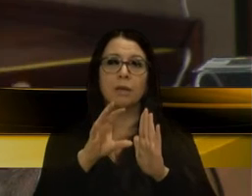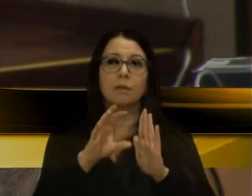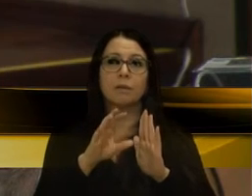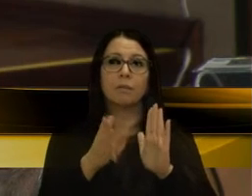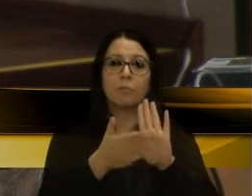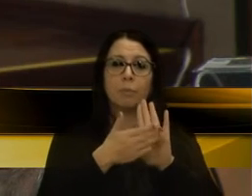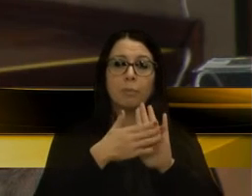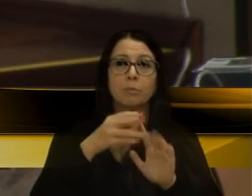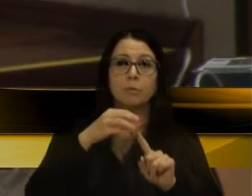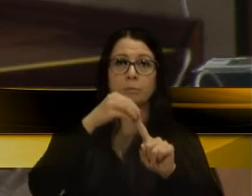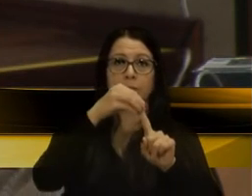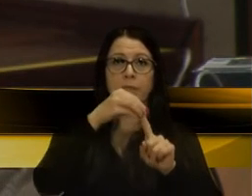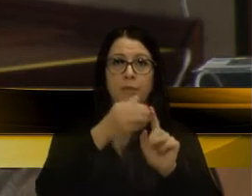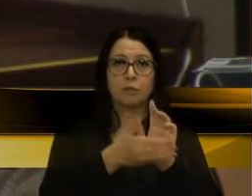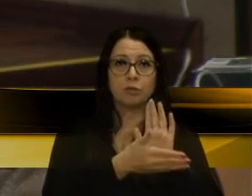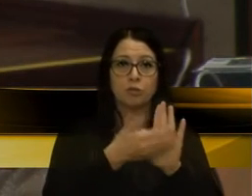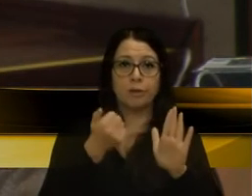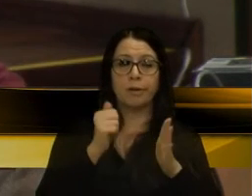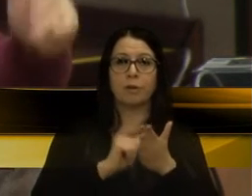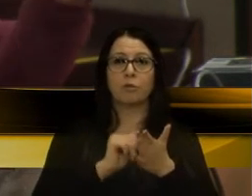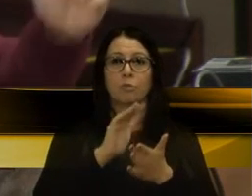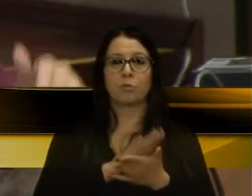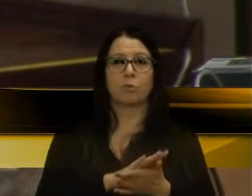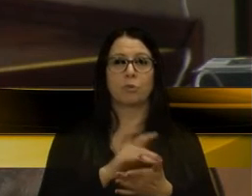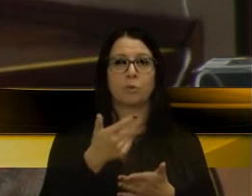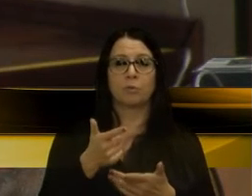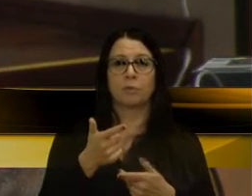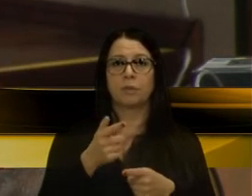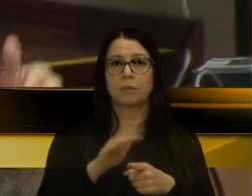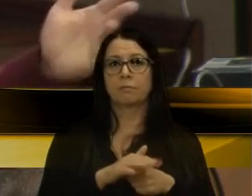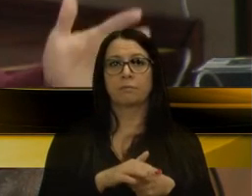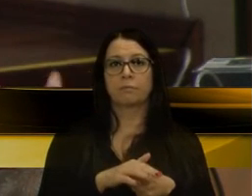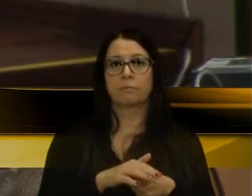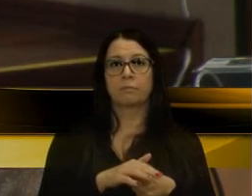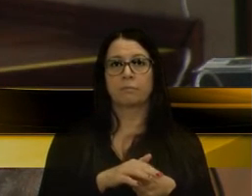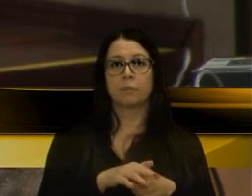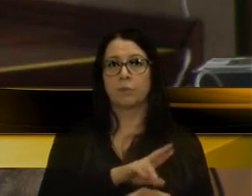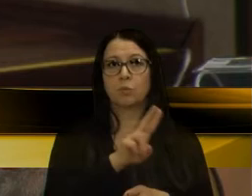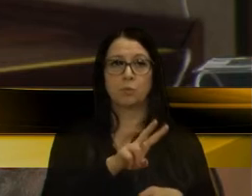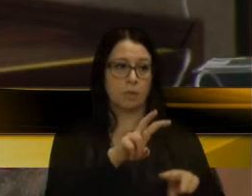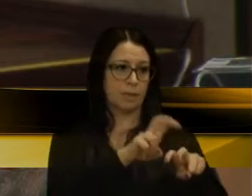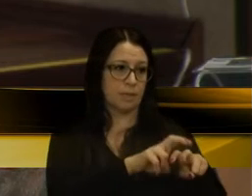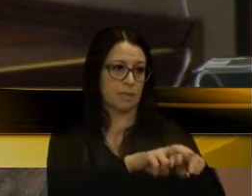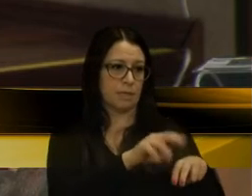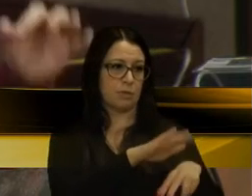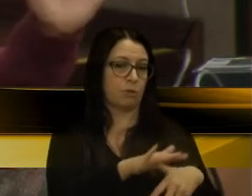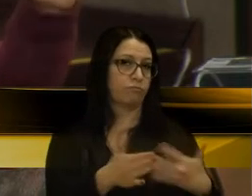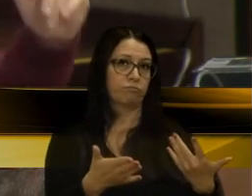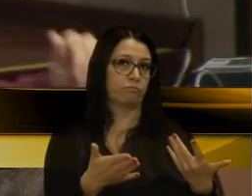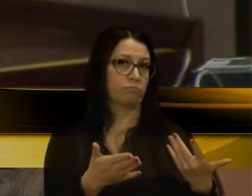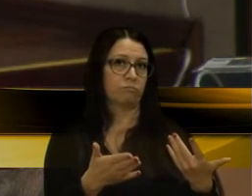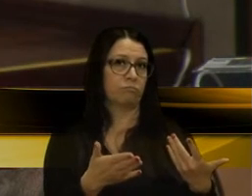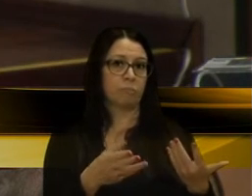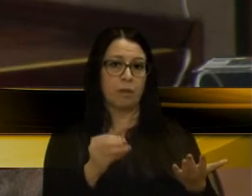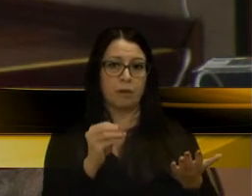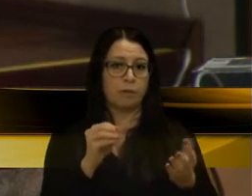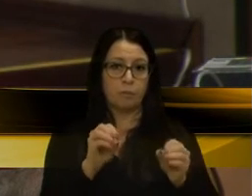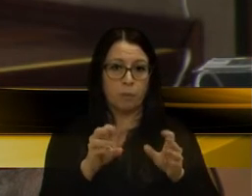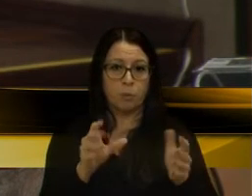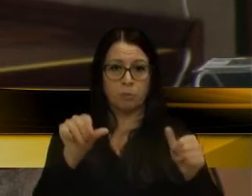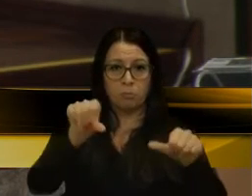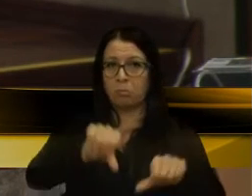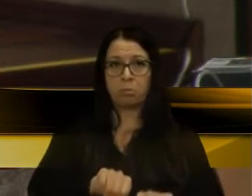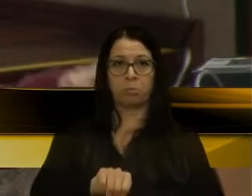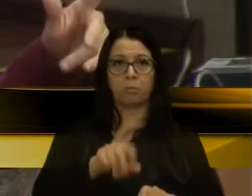pauta principal, retirar a multa de quem não tem mais multa para quem não usa cadeirinha. Isso daí é uma deseducação para os